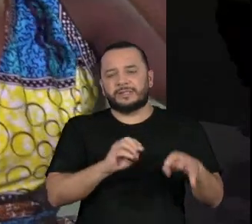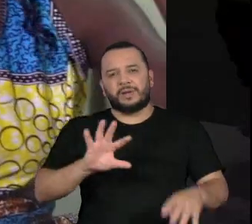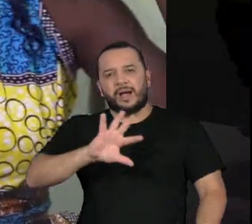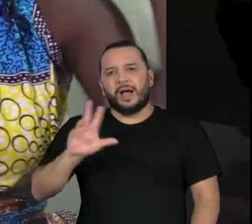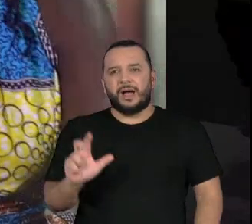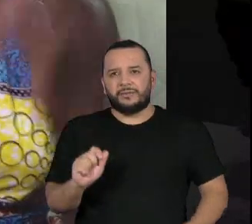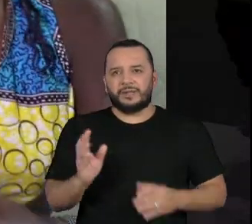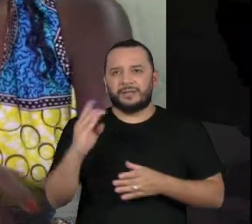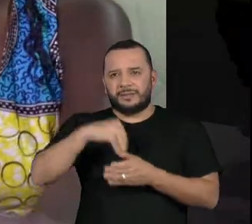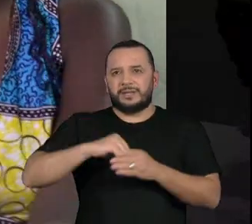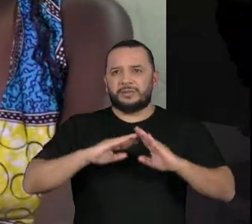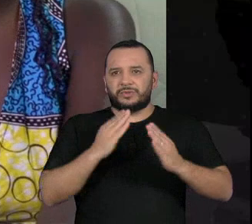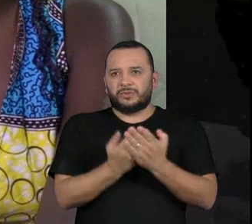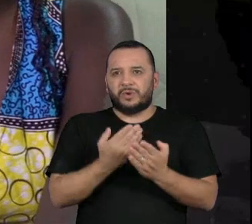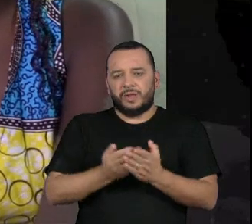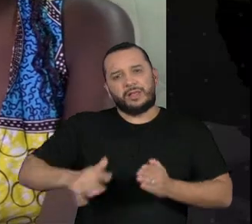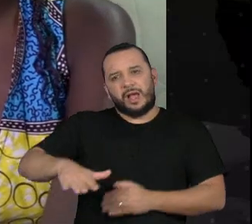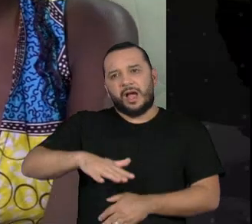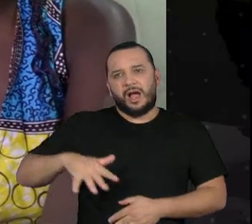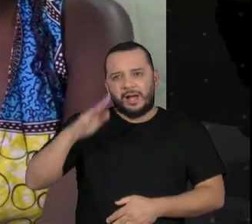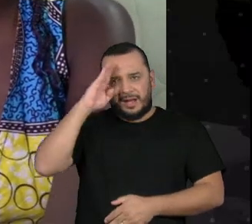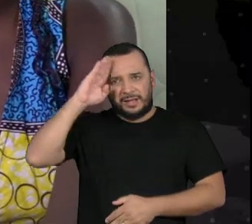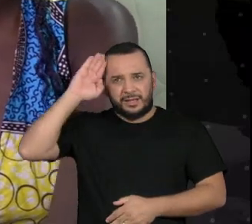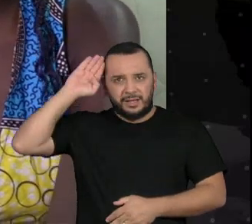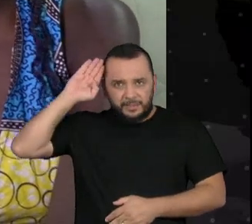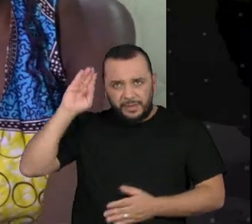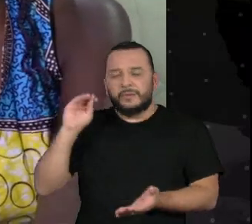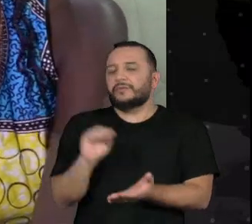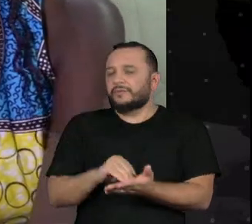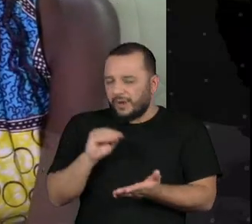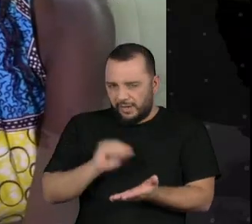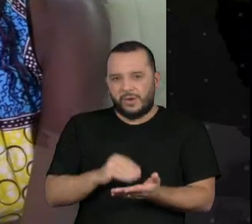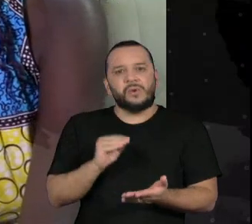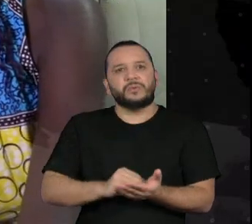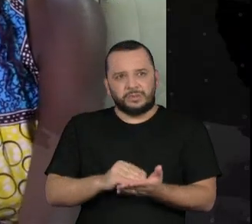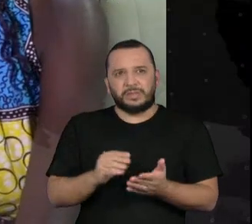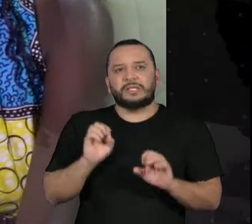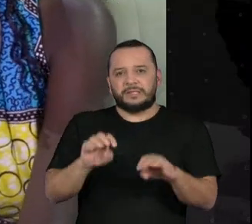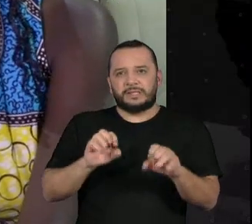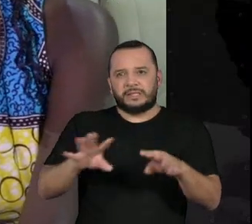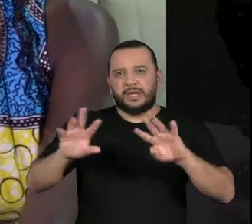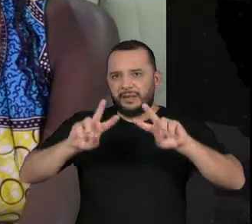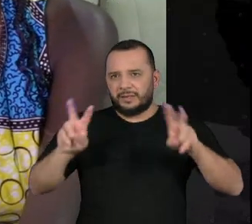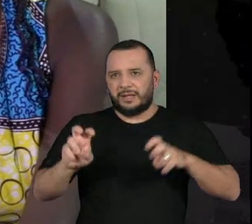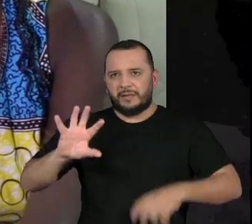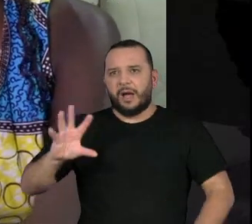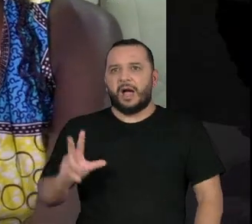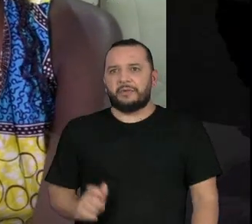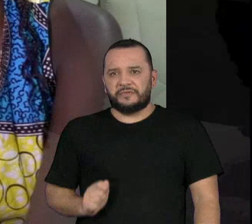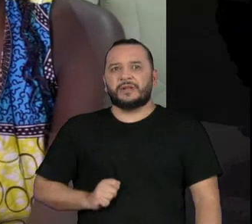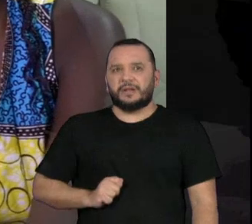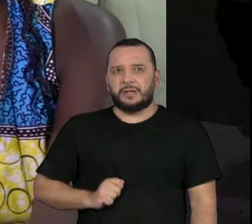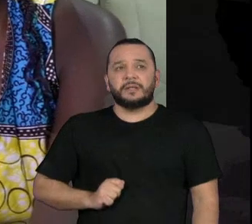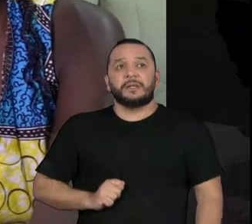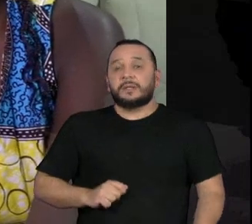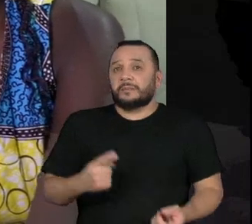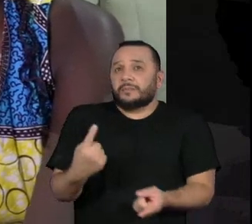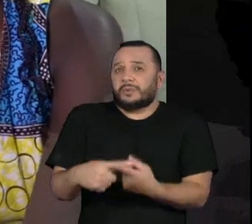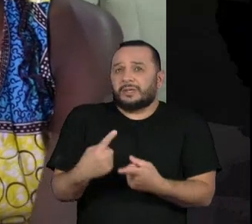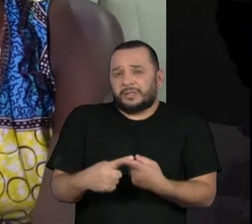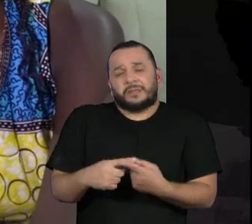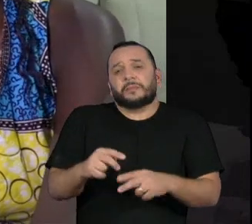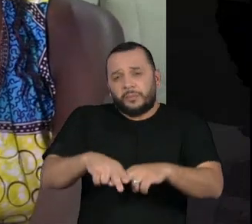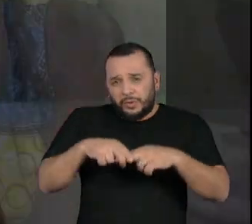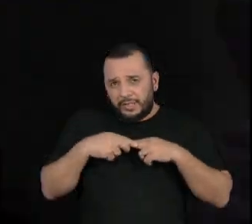e nos ambientes acadêmicos, né? A gente vê que essa deficiência muito grande no ensino de África acaba se perpetuando na própria maneira que o racismo